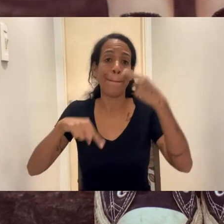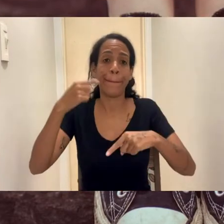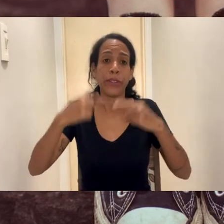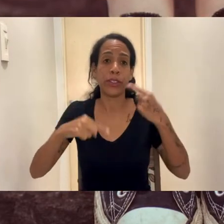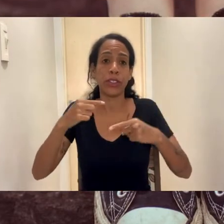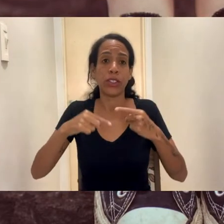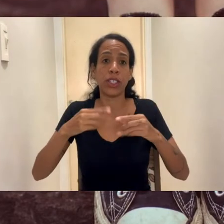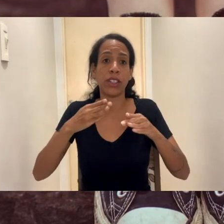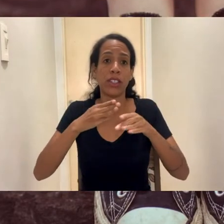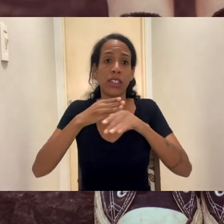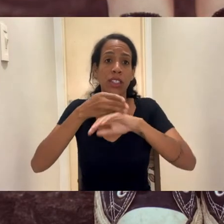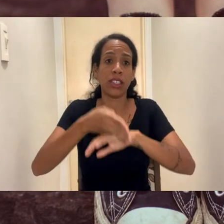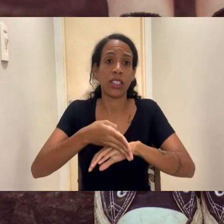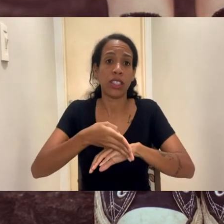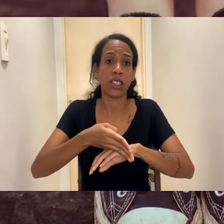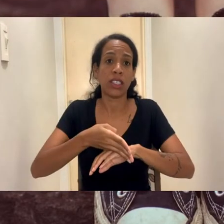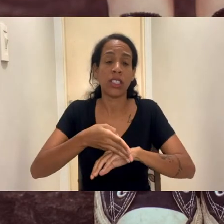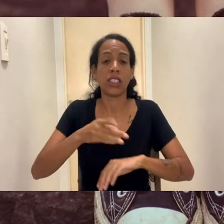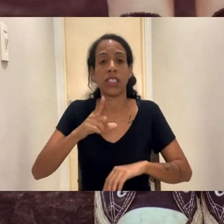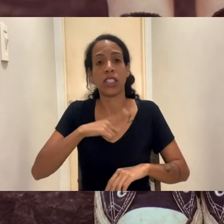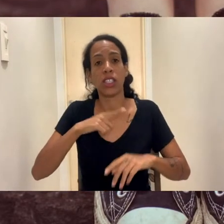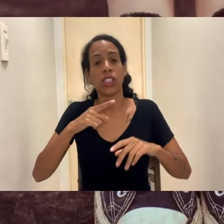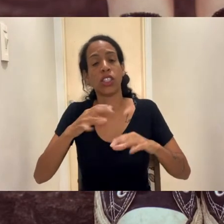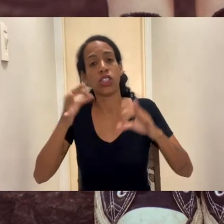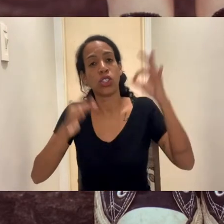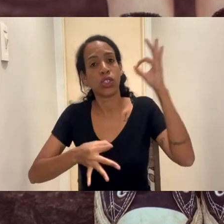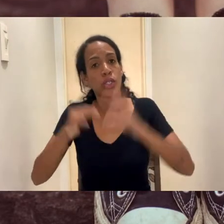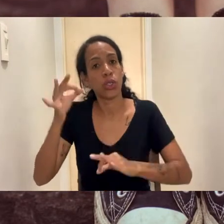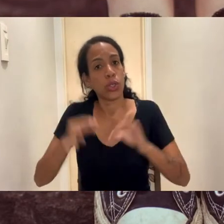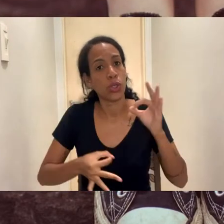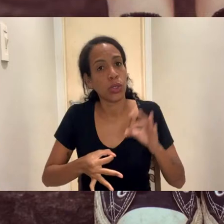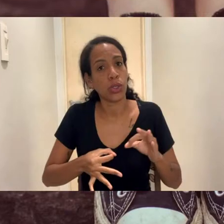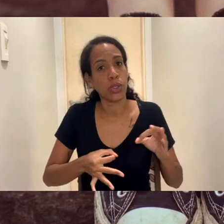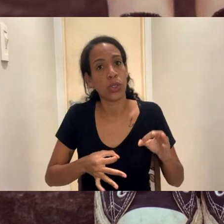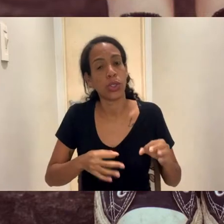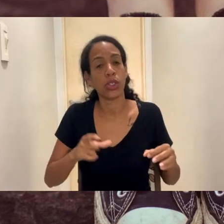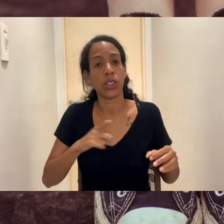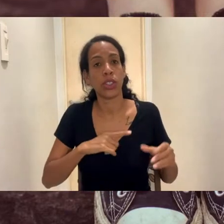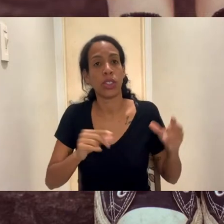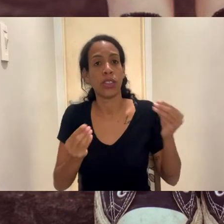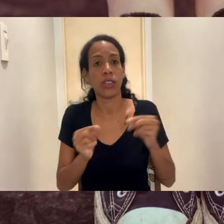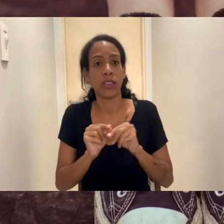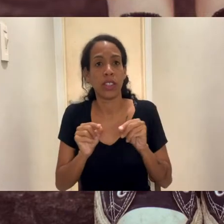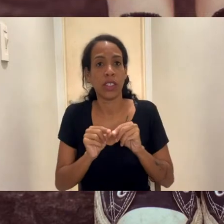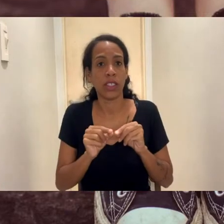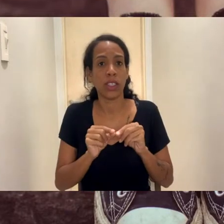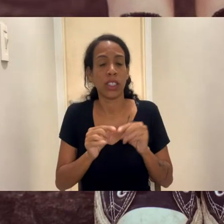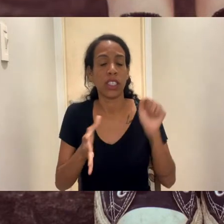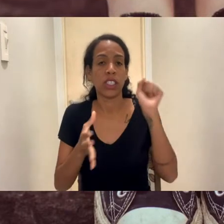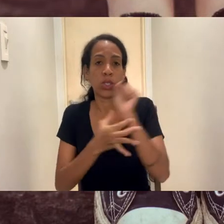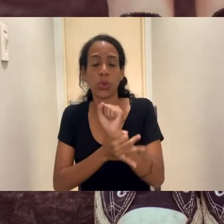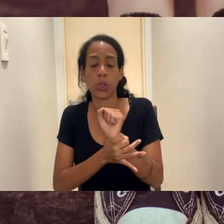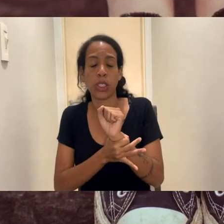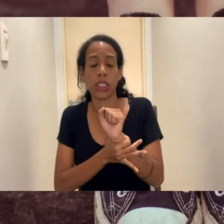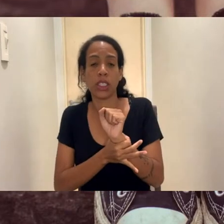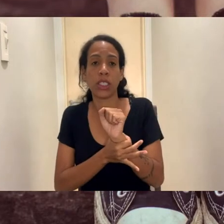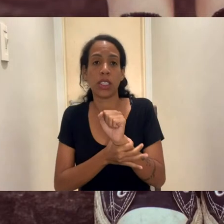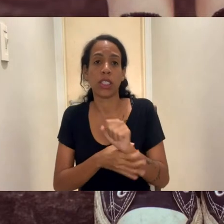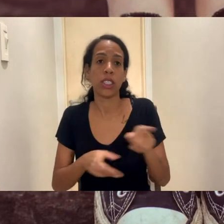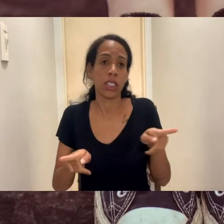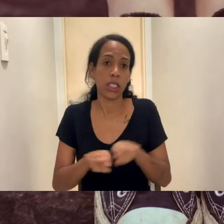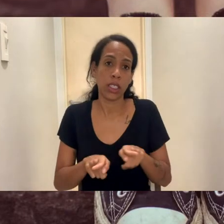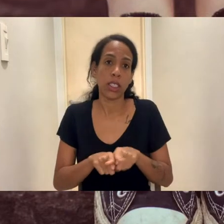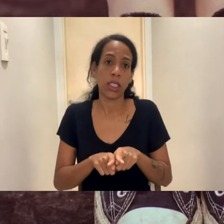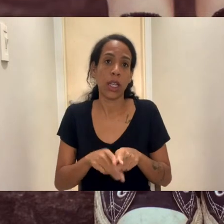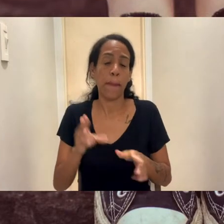que atravessa as instituições jurídicas, as instituições executivas, as instituições de segurança pública, né? E é